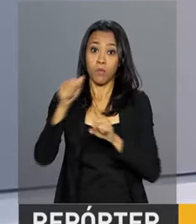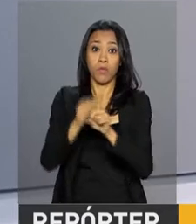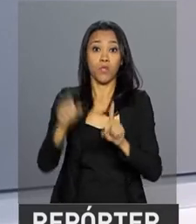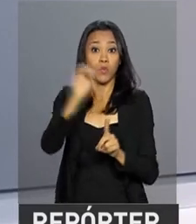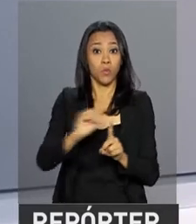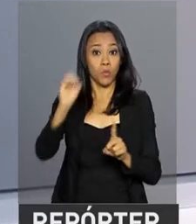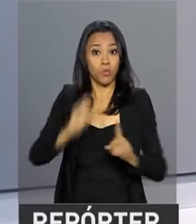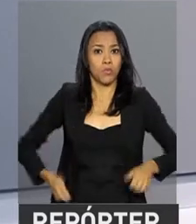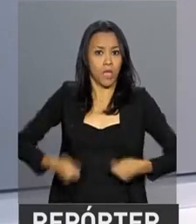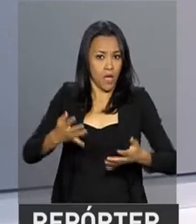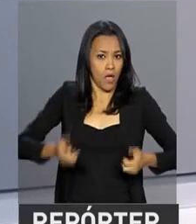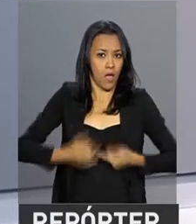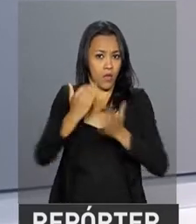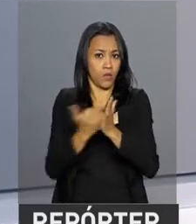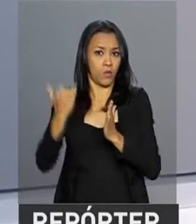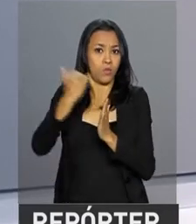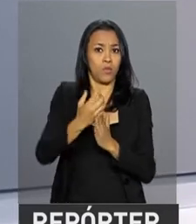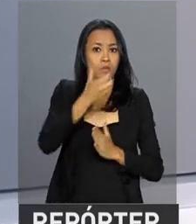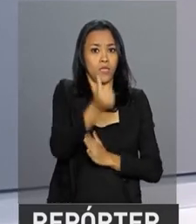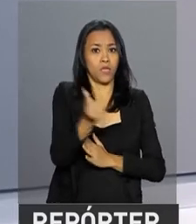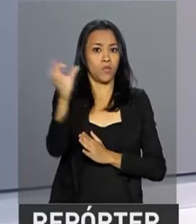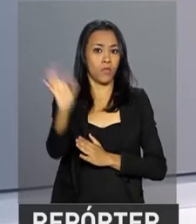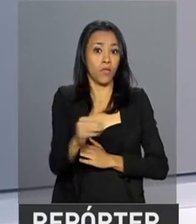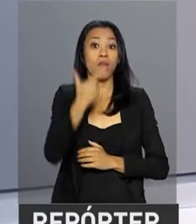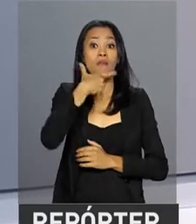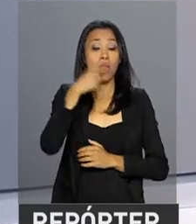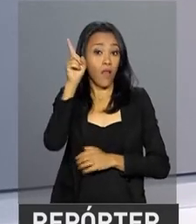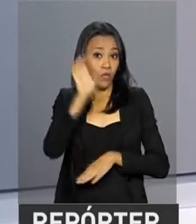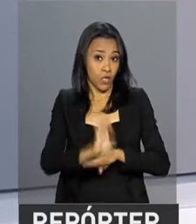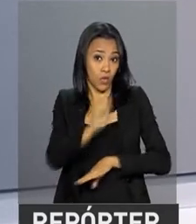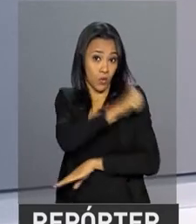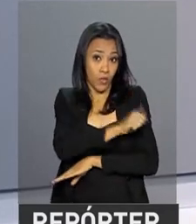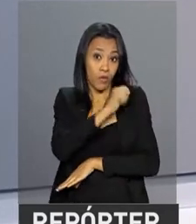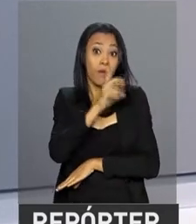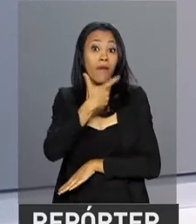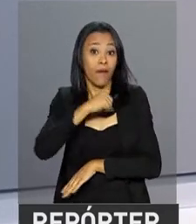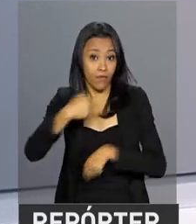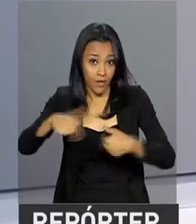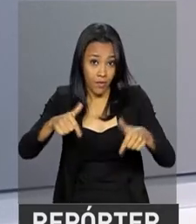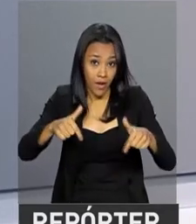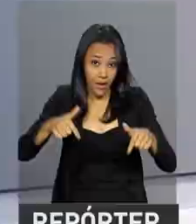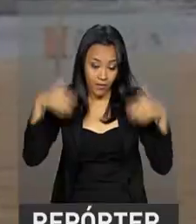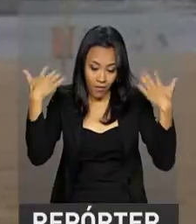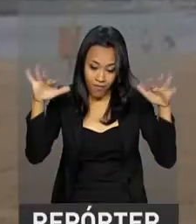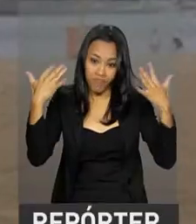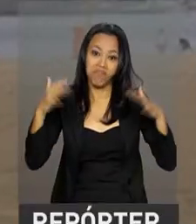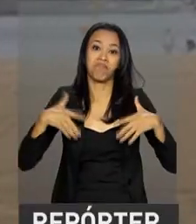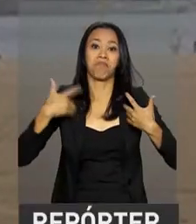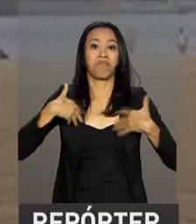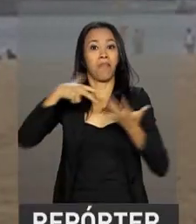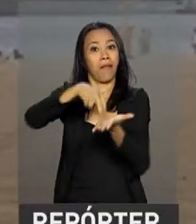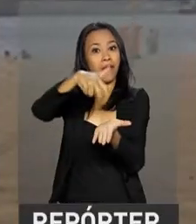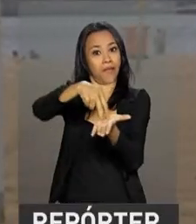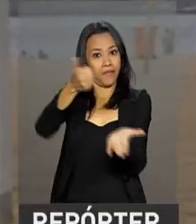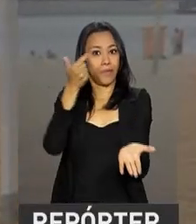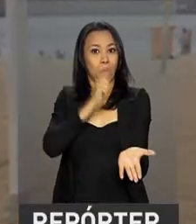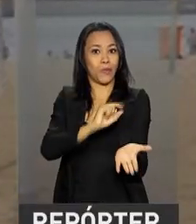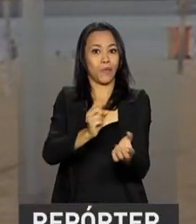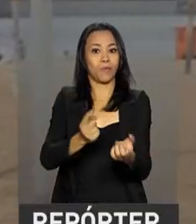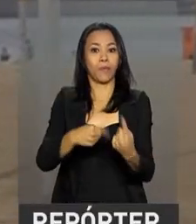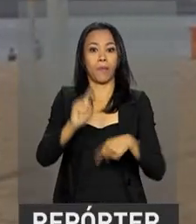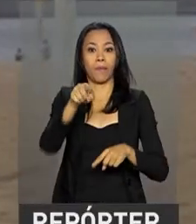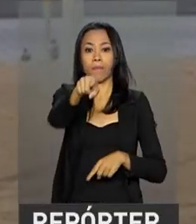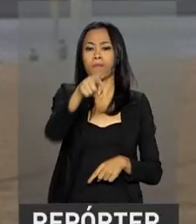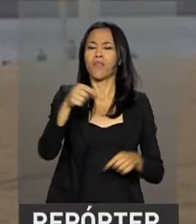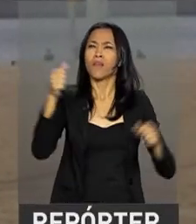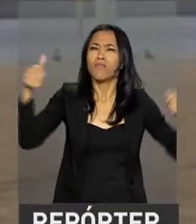subiram 6%. No Rio de Janeiro, quem trabalha no setor já comemora a retomada. Dia nublado,